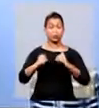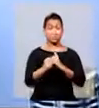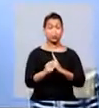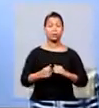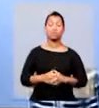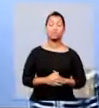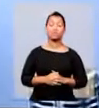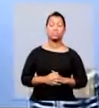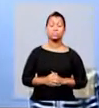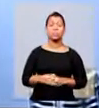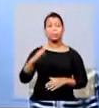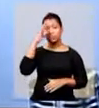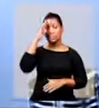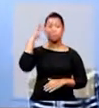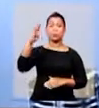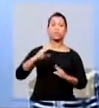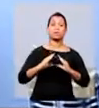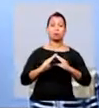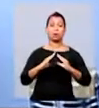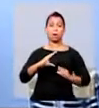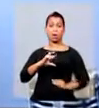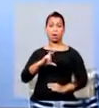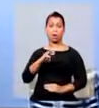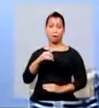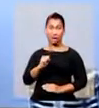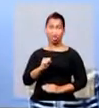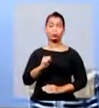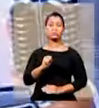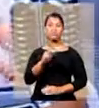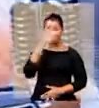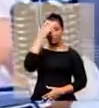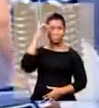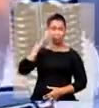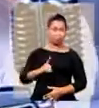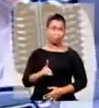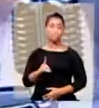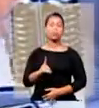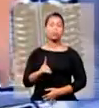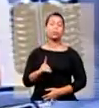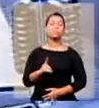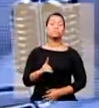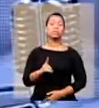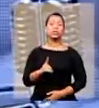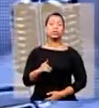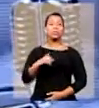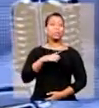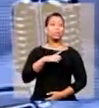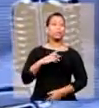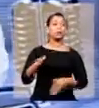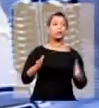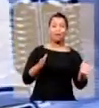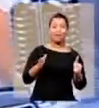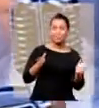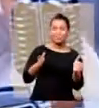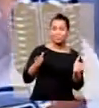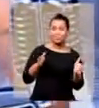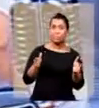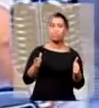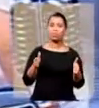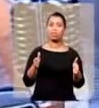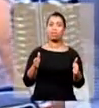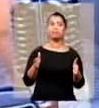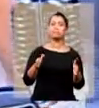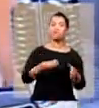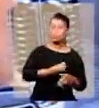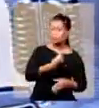pessoas com deficiência terem acesso à convivência comunitária na sua comunidade, no sentido